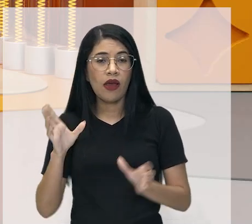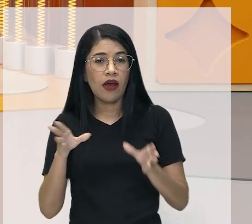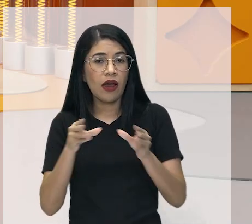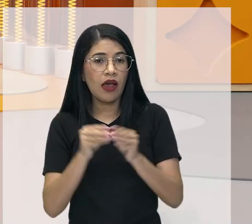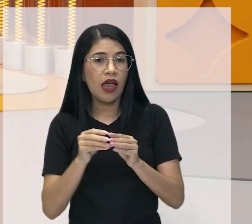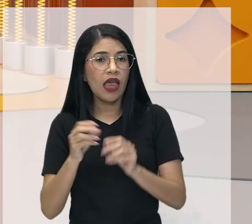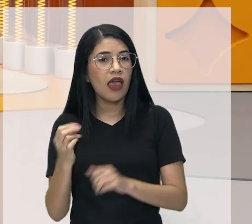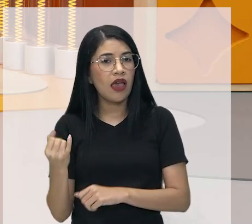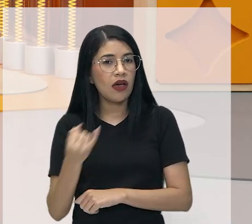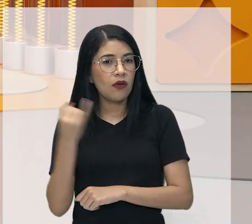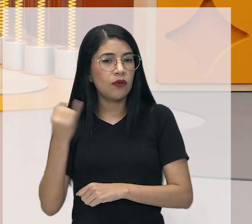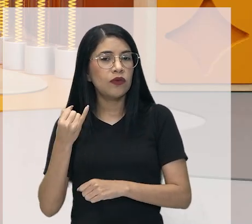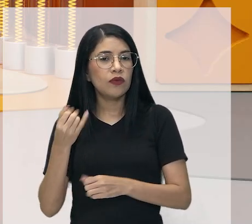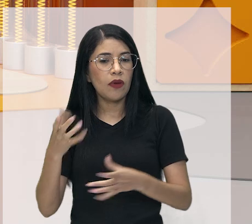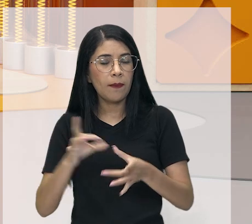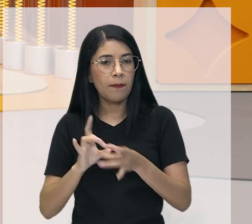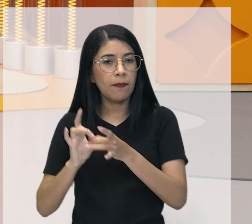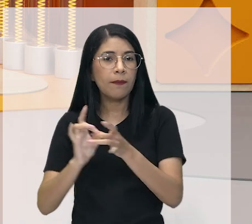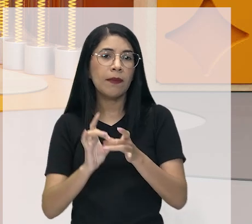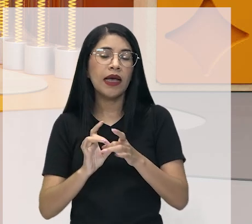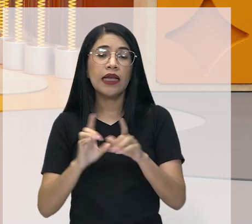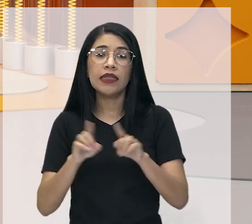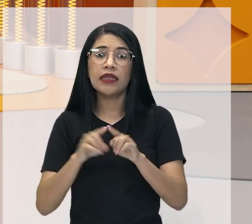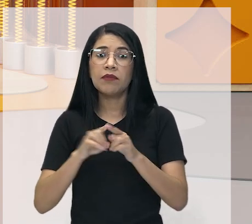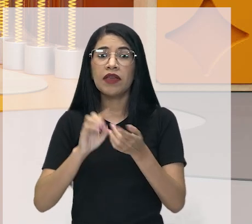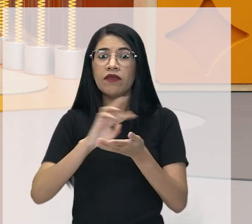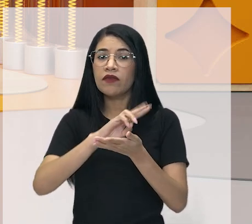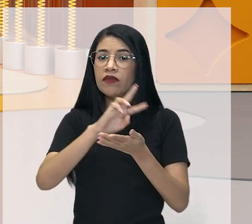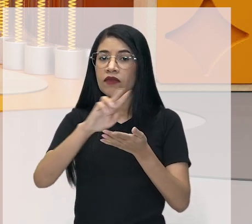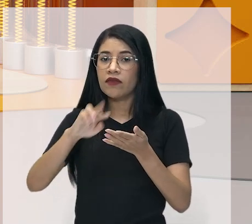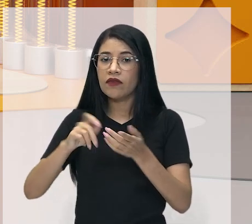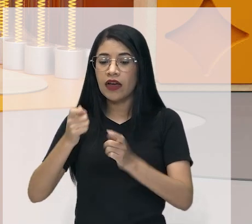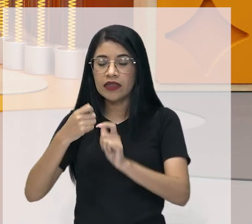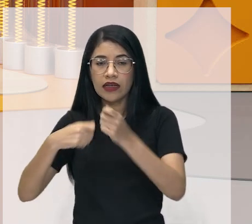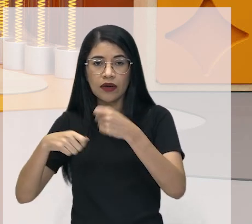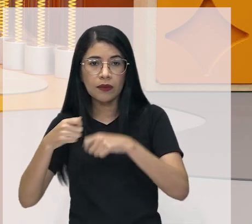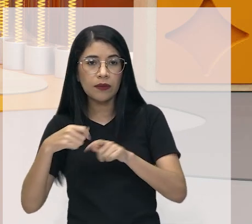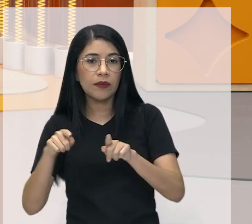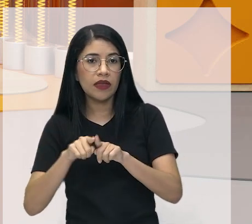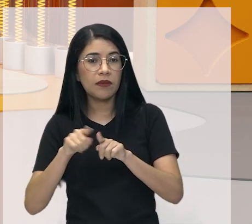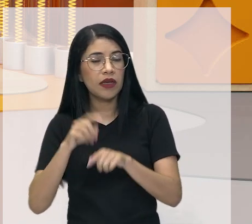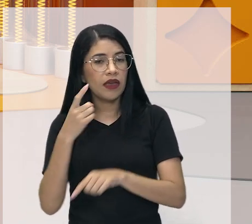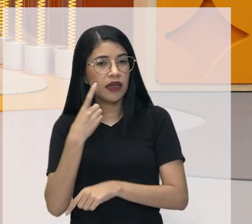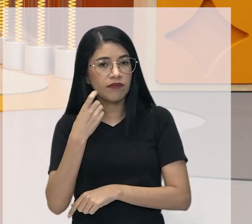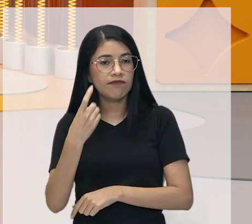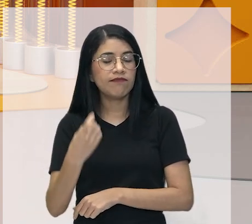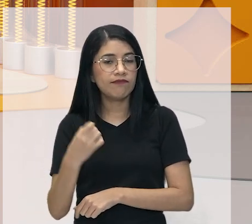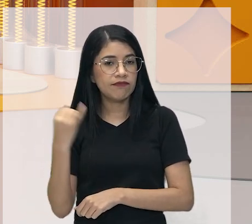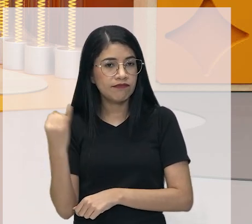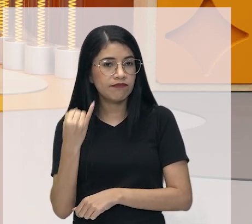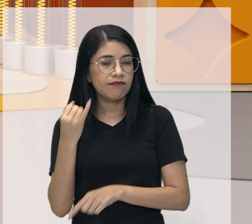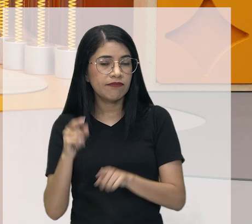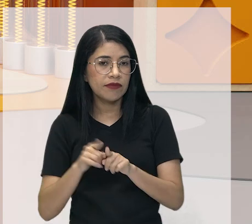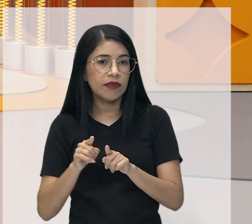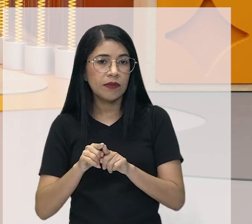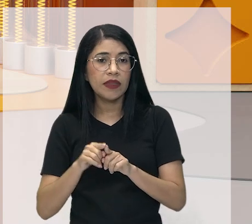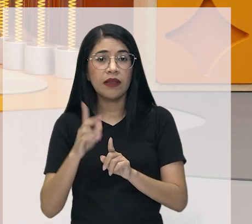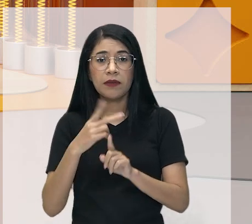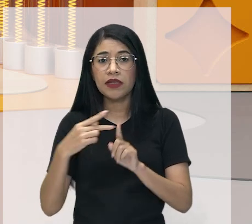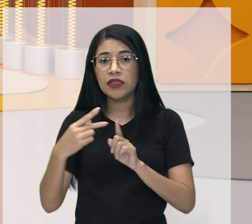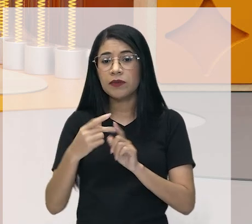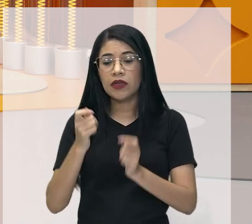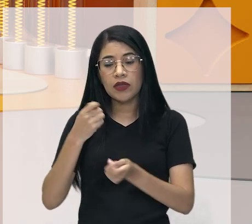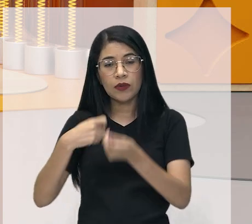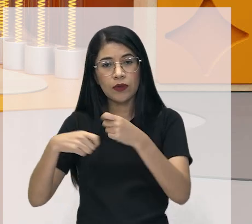único, tem uma diversidade econômica, que também é bastante interessante do ponto de vista do